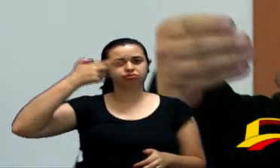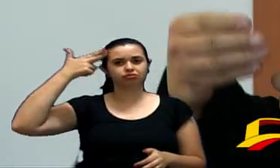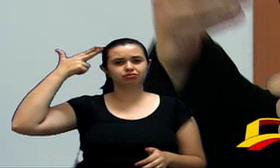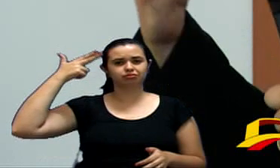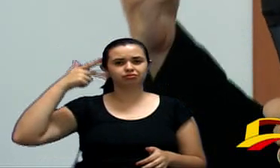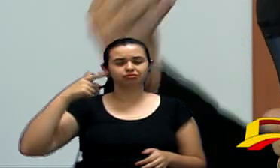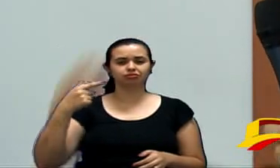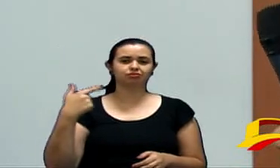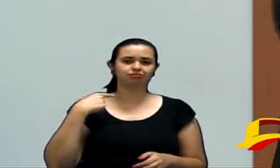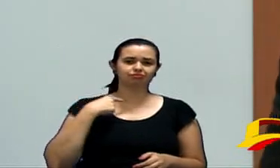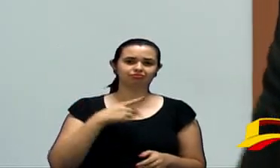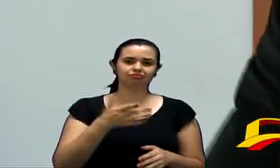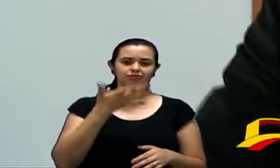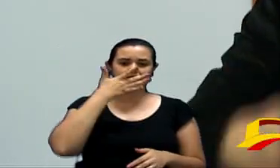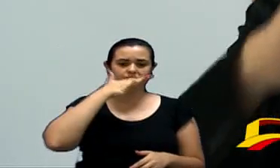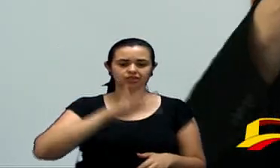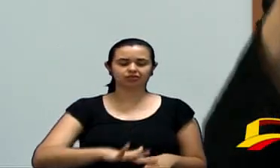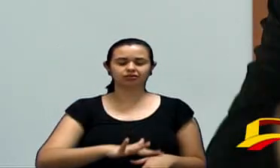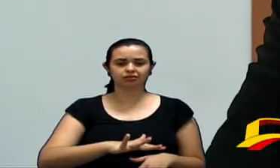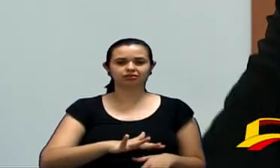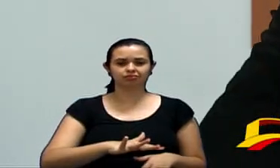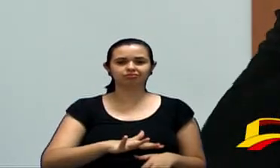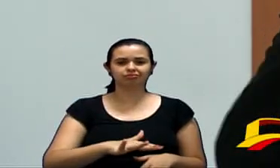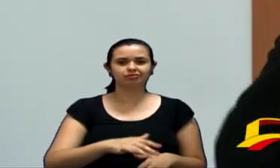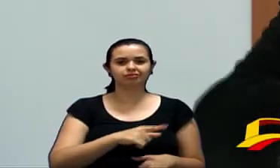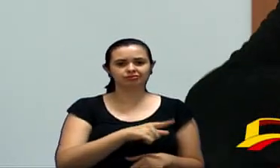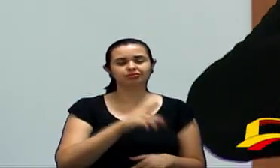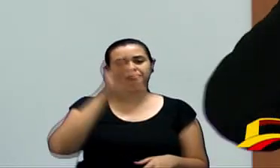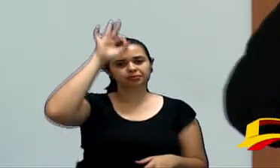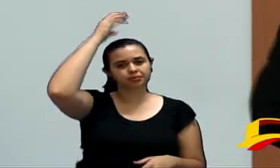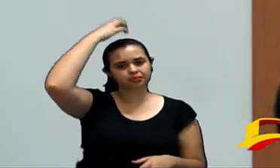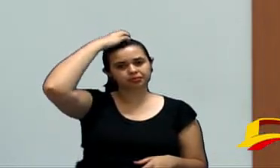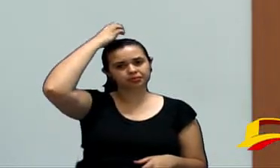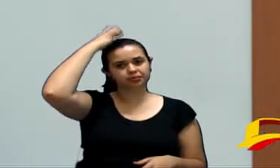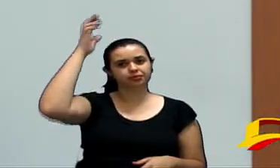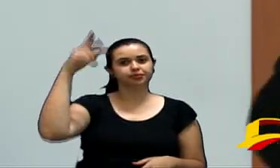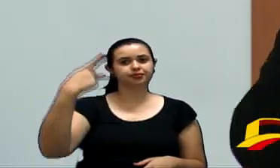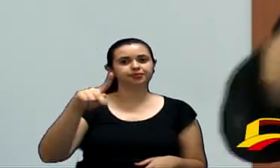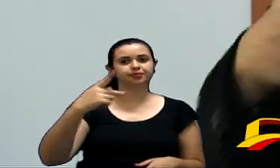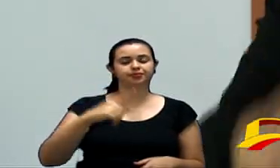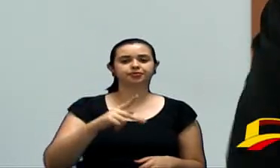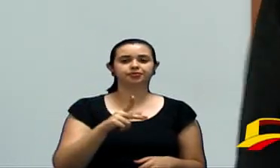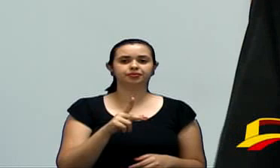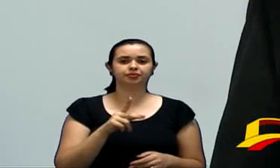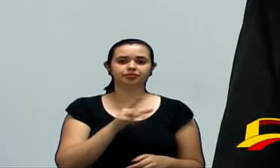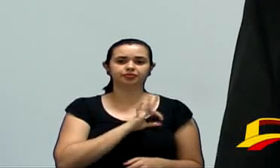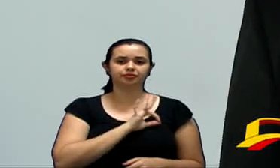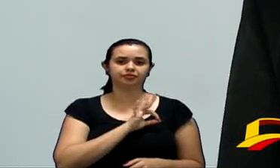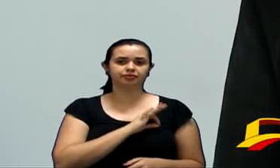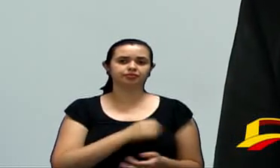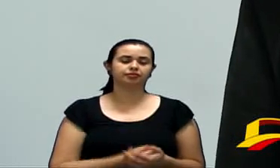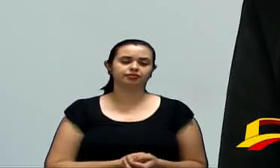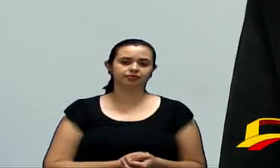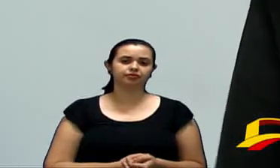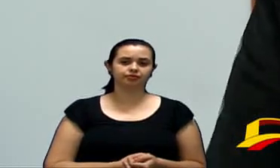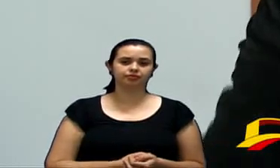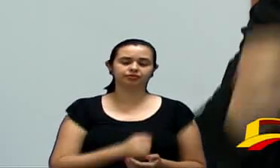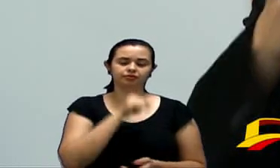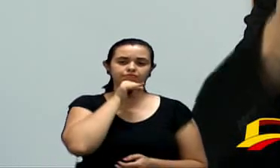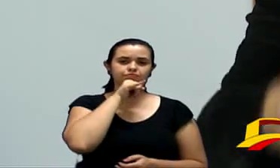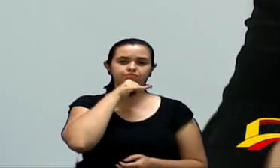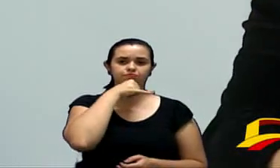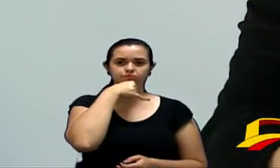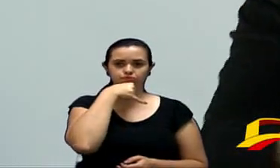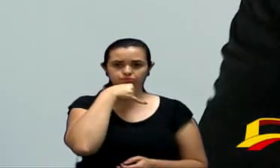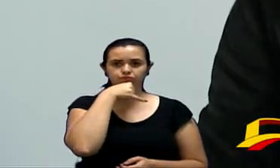a imprensa que trabalha contra, seja impressa, em mídia, TV, trabalham contra também. É triste isso aí. Mas,